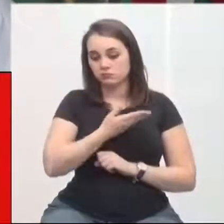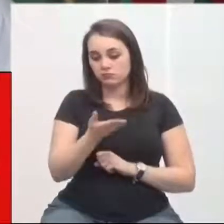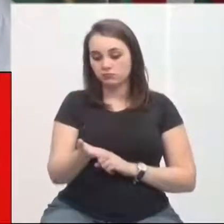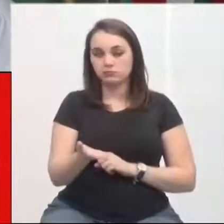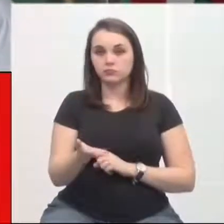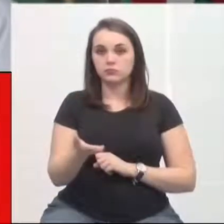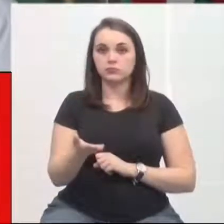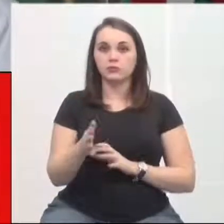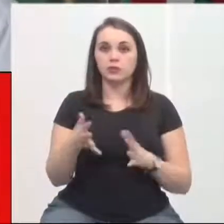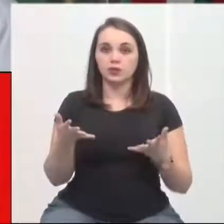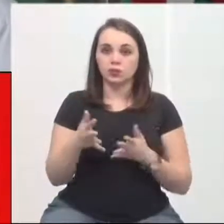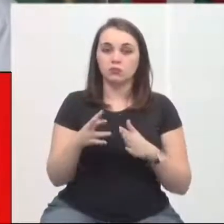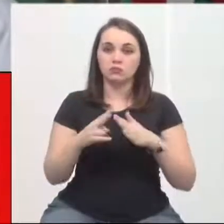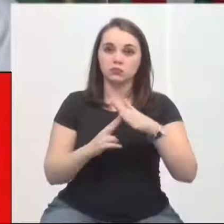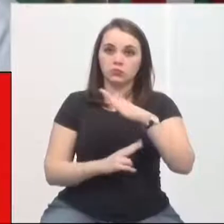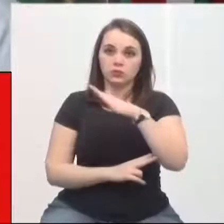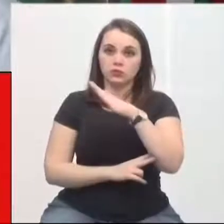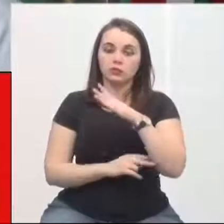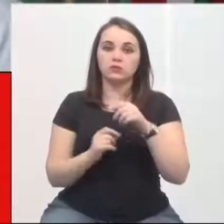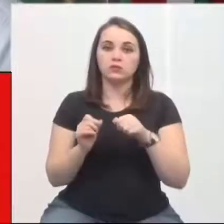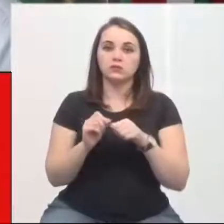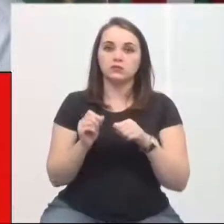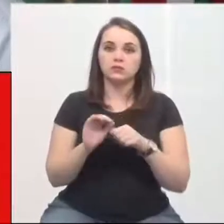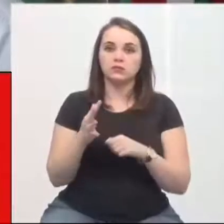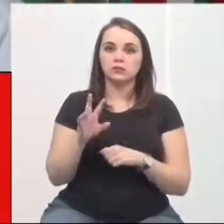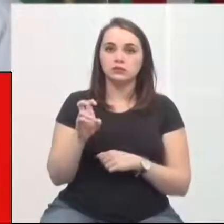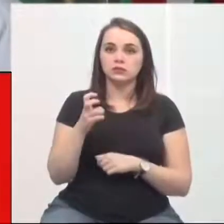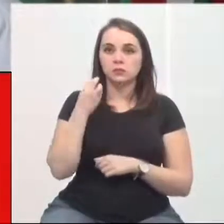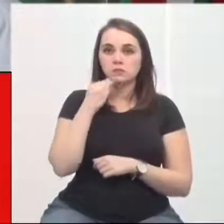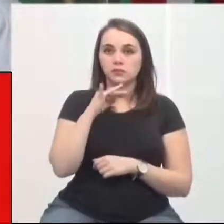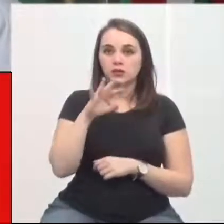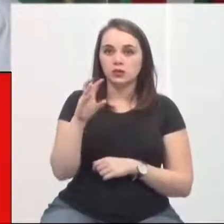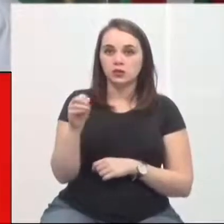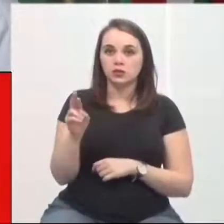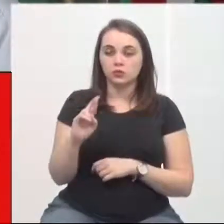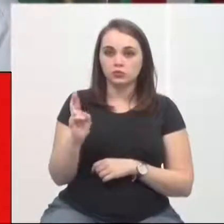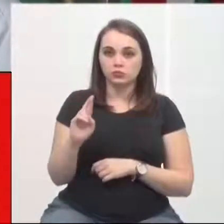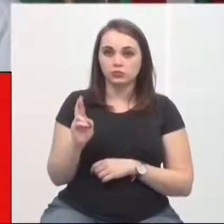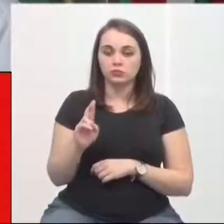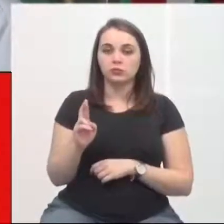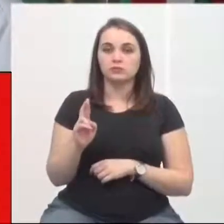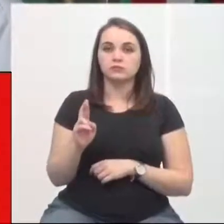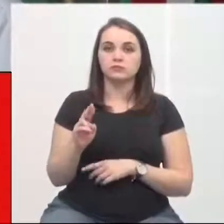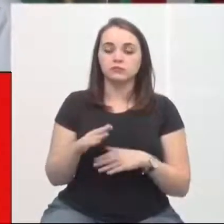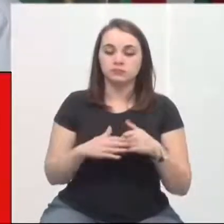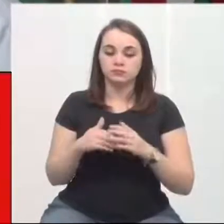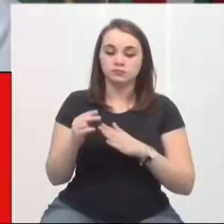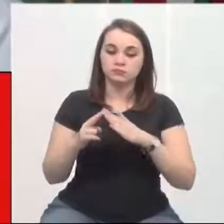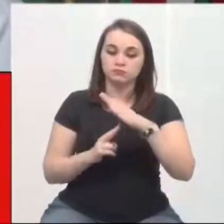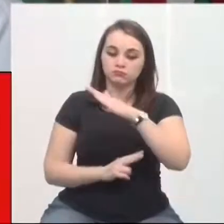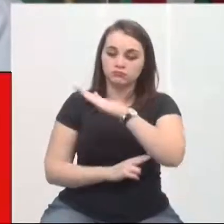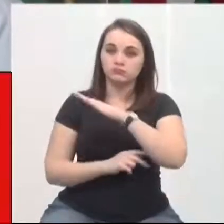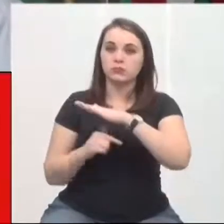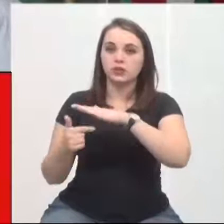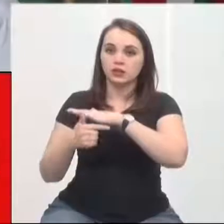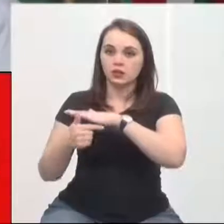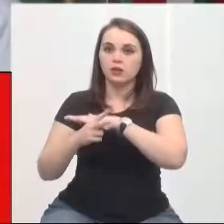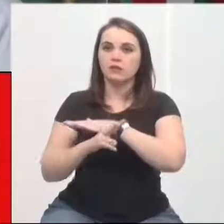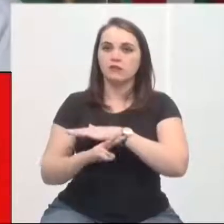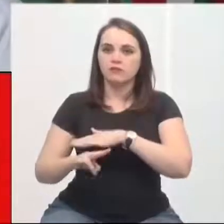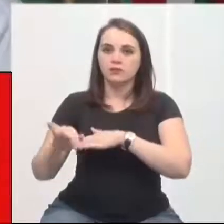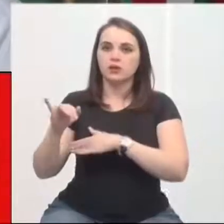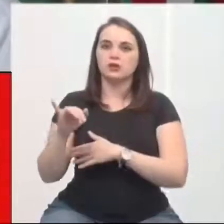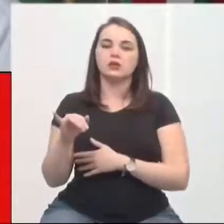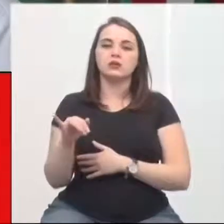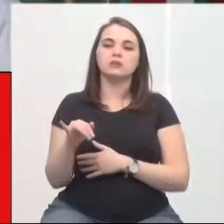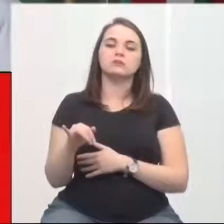com esse viaduto que foi orçado, se eu não me engano, em cerca de 5 milhões, desse elevado, sem dúvida nenhuma, vai ser